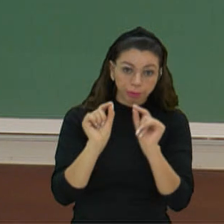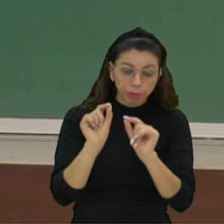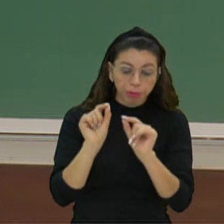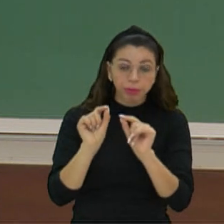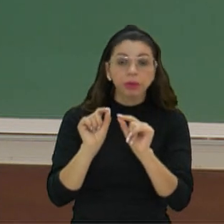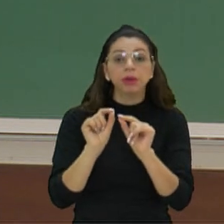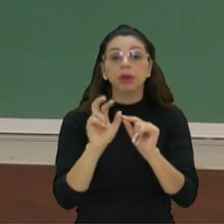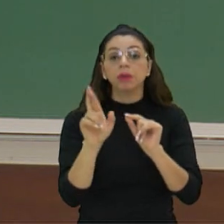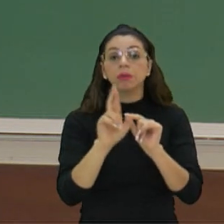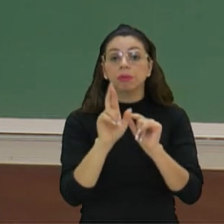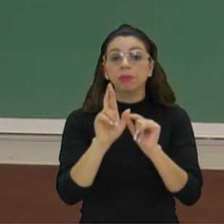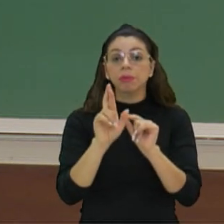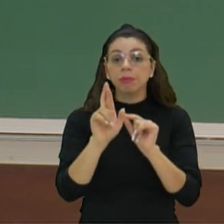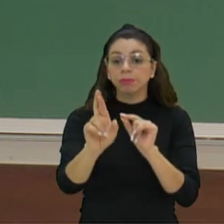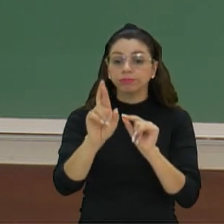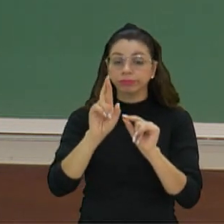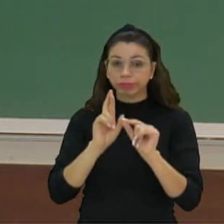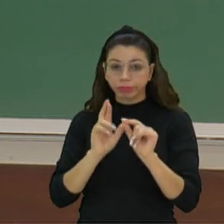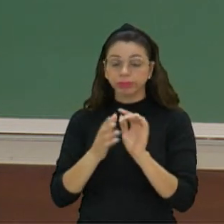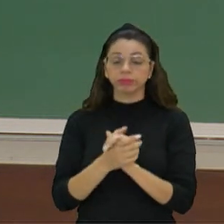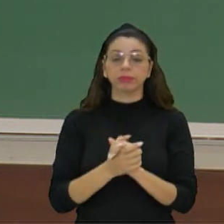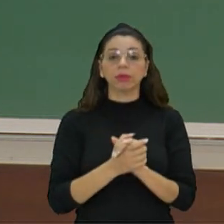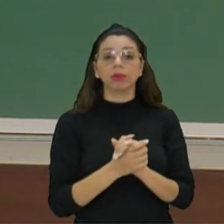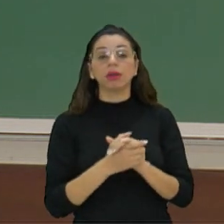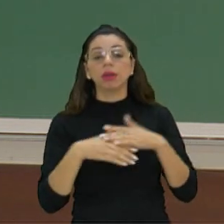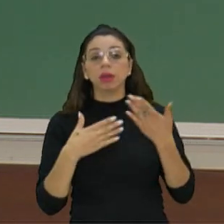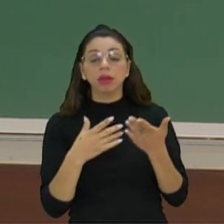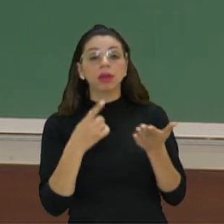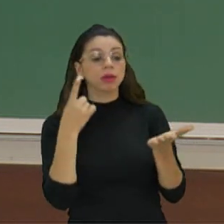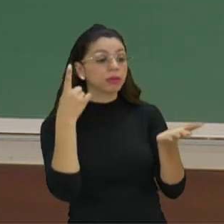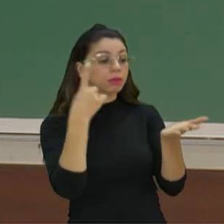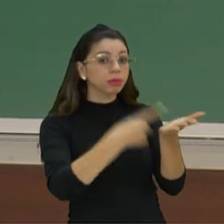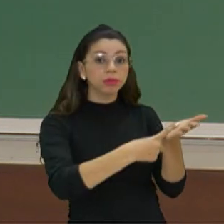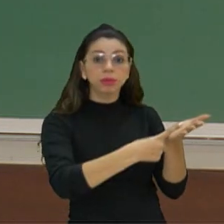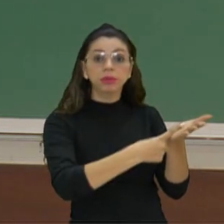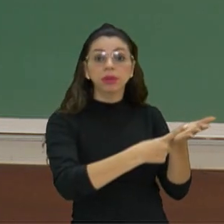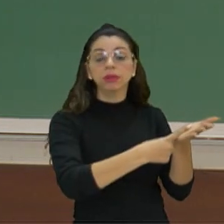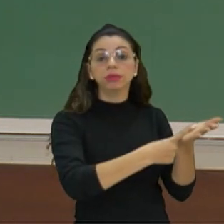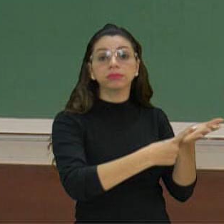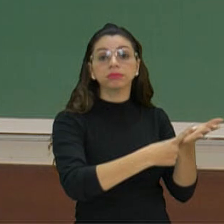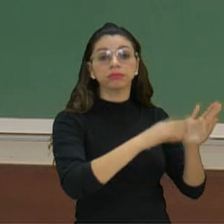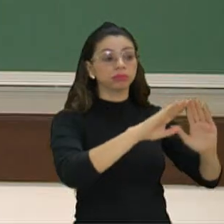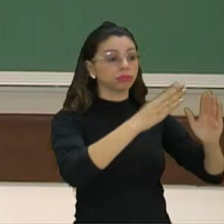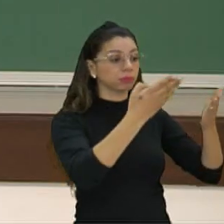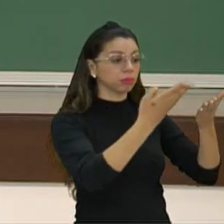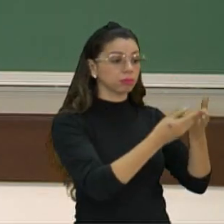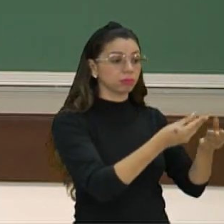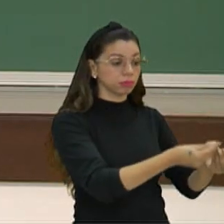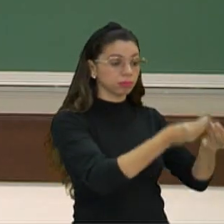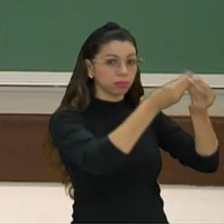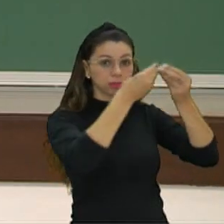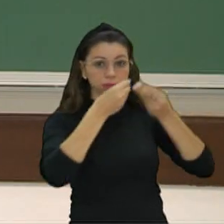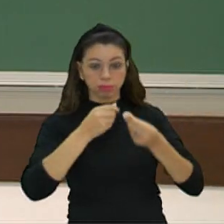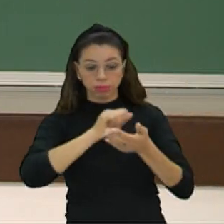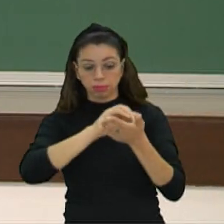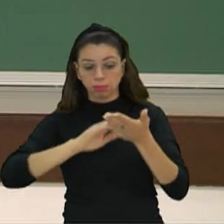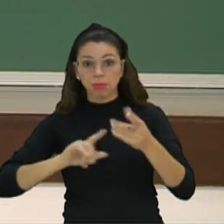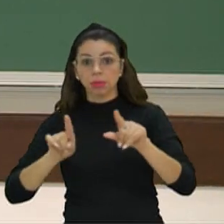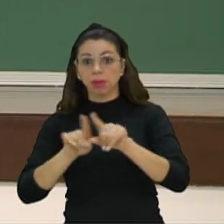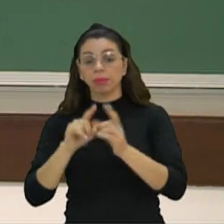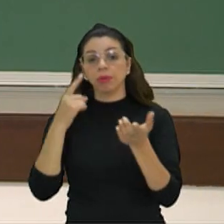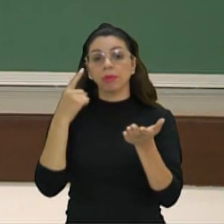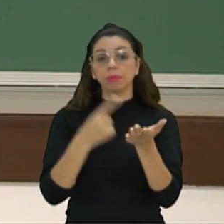ó, entre em contato com a sua escola e verifique a possibilidade para retirar os materiais disponíveis. Não só retirar, mas também